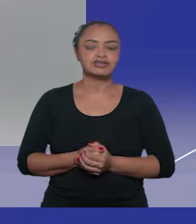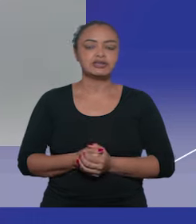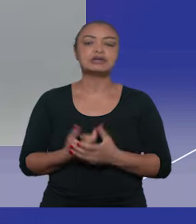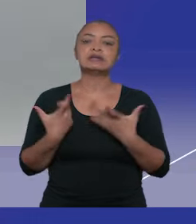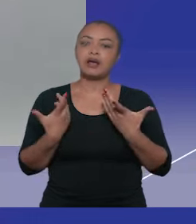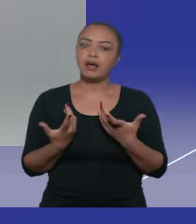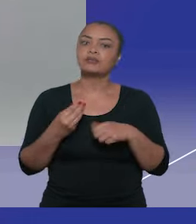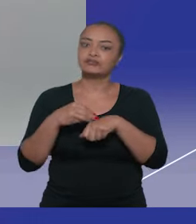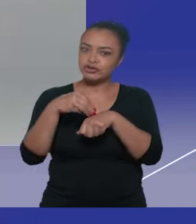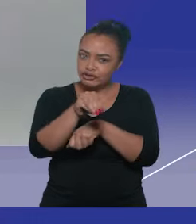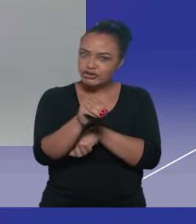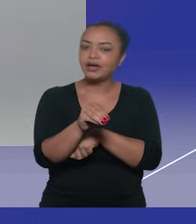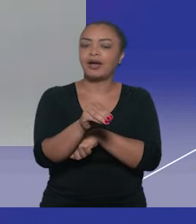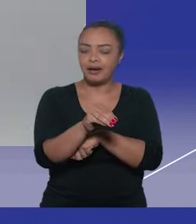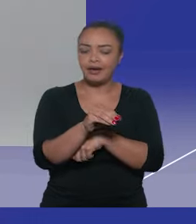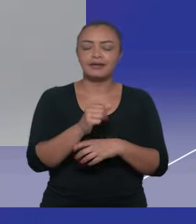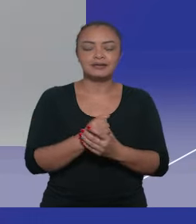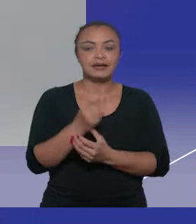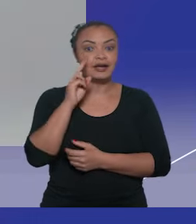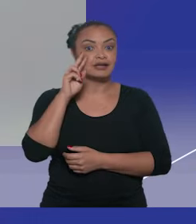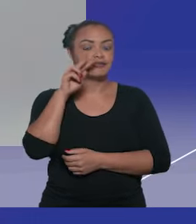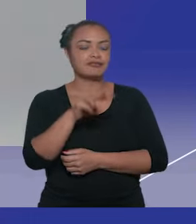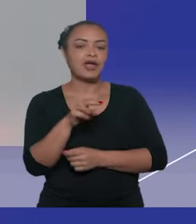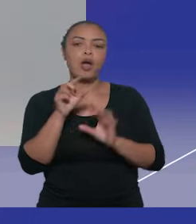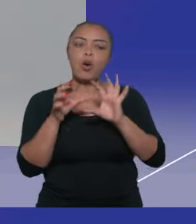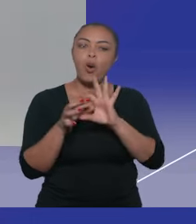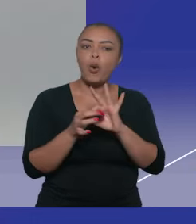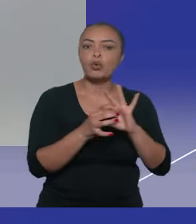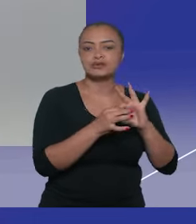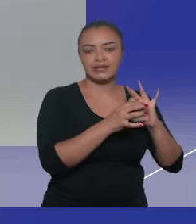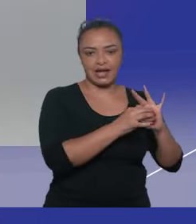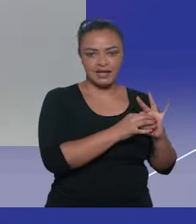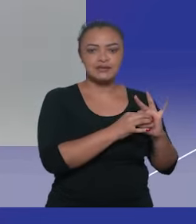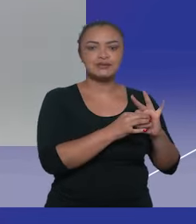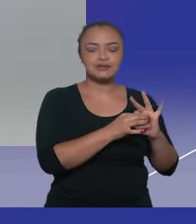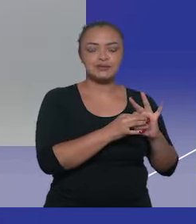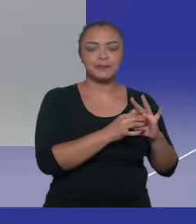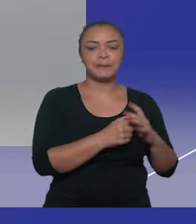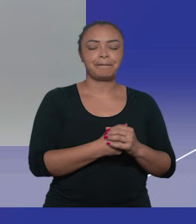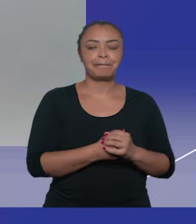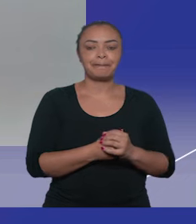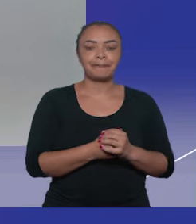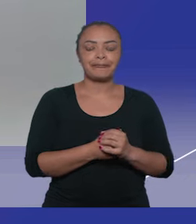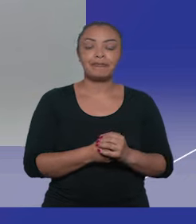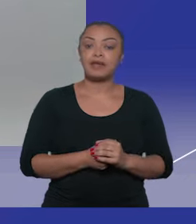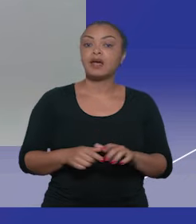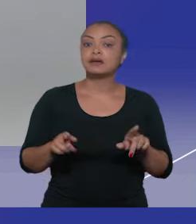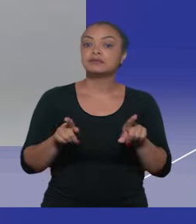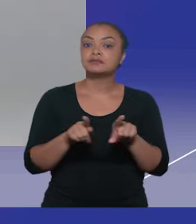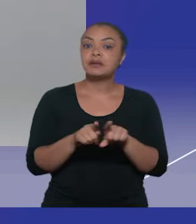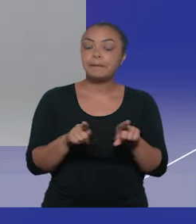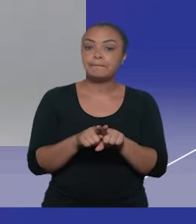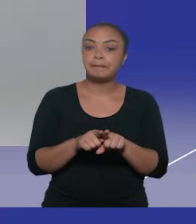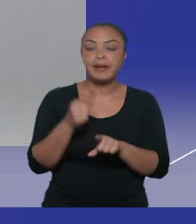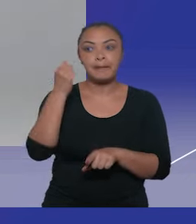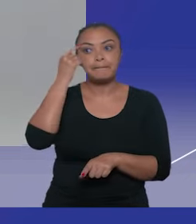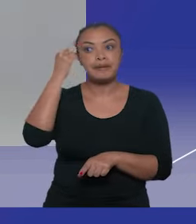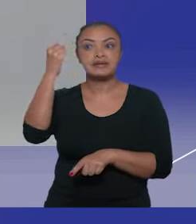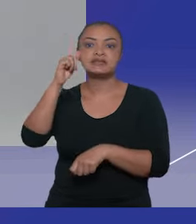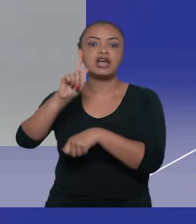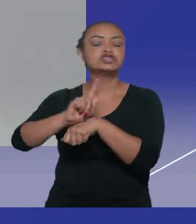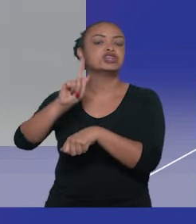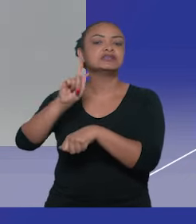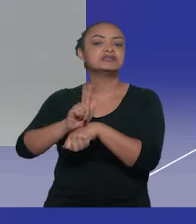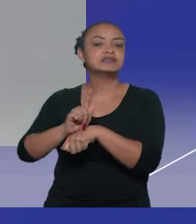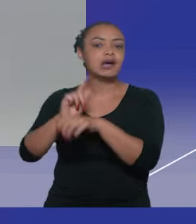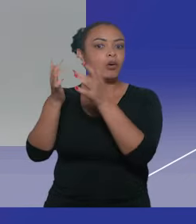série, assim, não só pelo contexto, né, para ver como é uma crise nuclear, mas para pensar gestão de